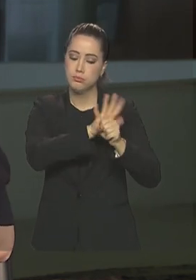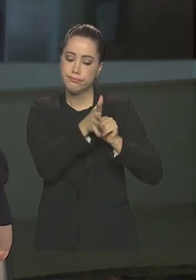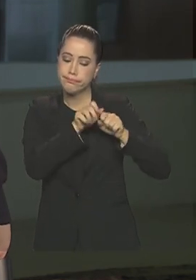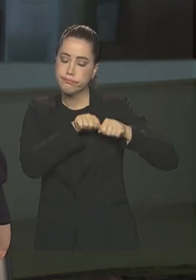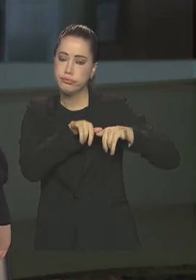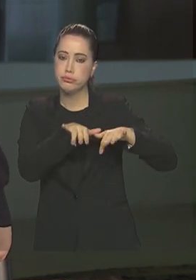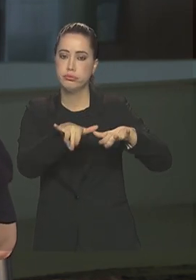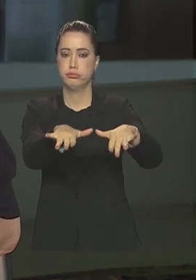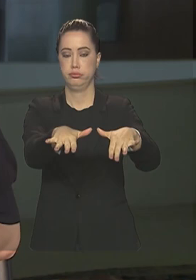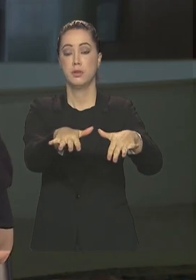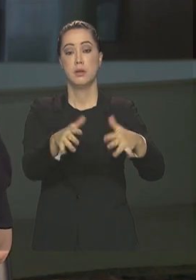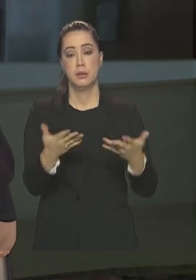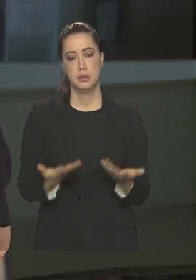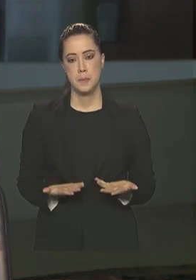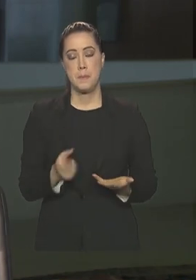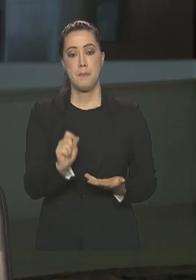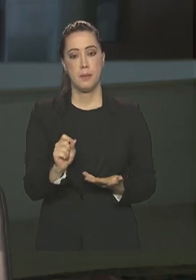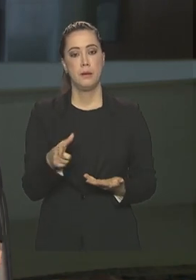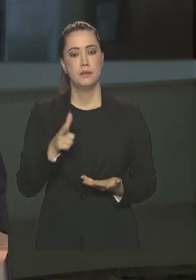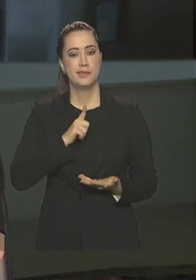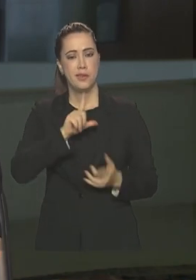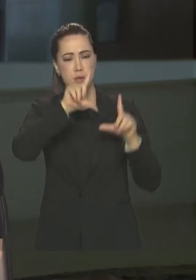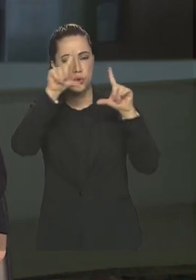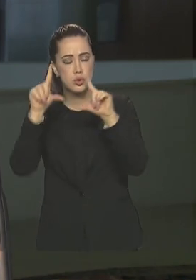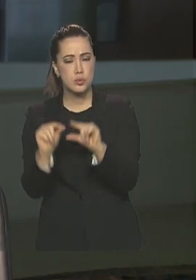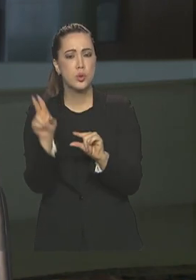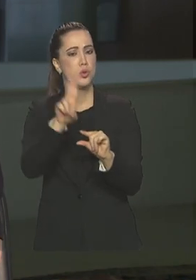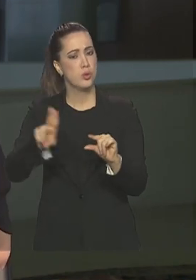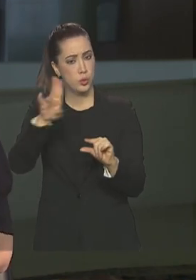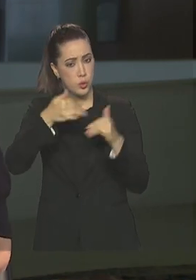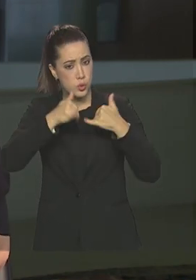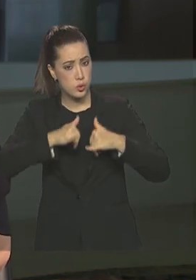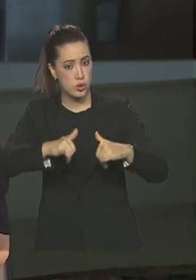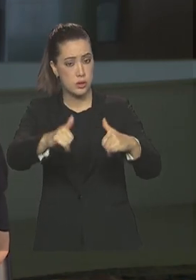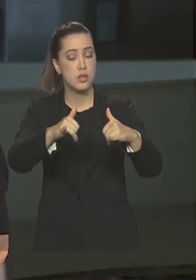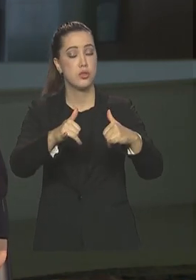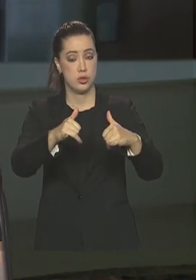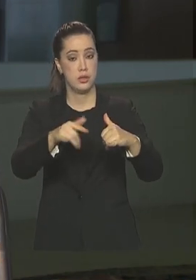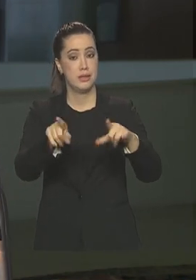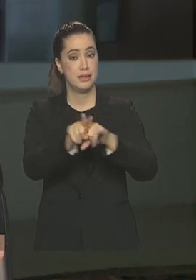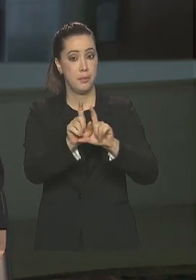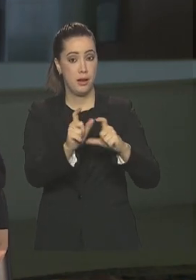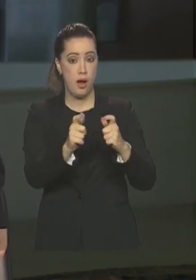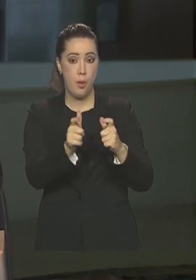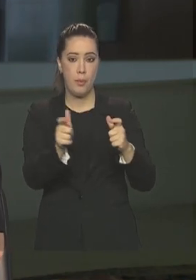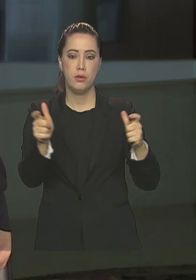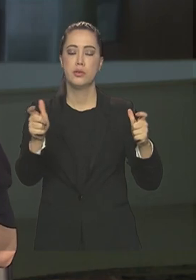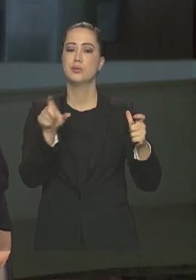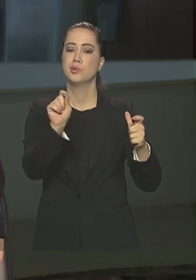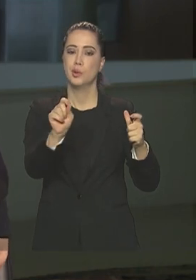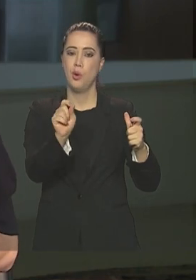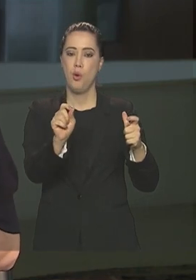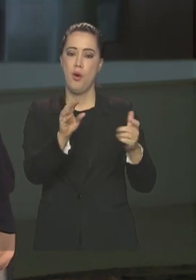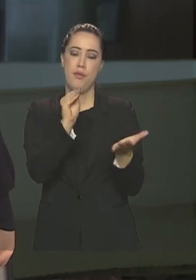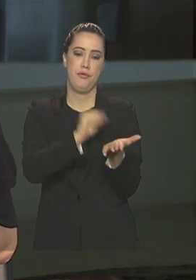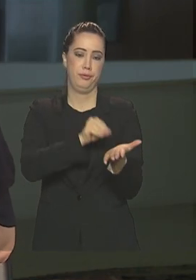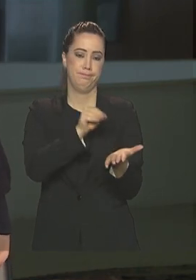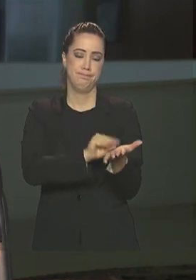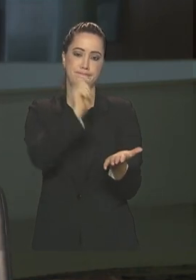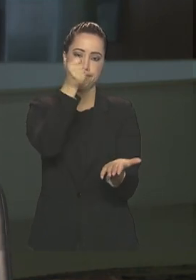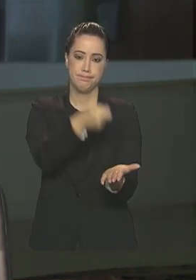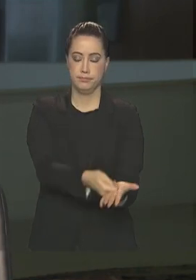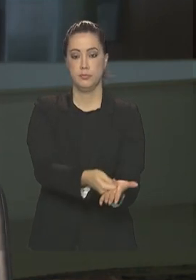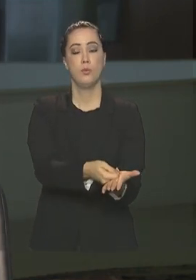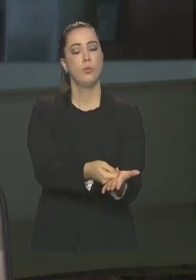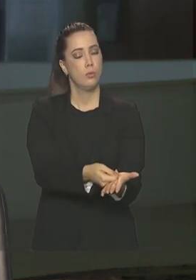do coronavírus. Houve queda do consumo de energia elétrica e aumento da inadimplência. E